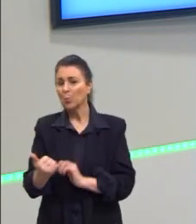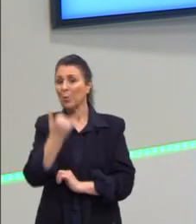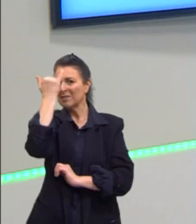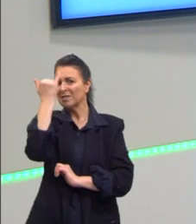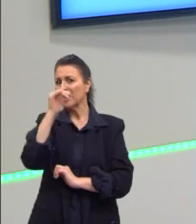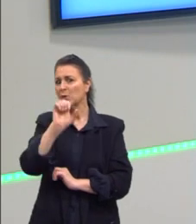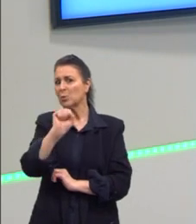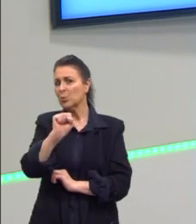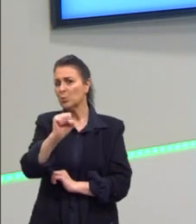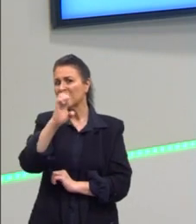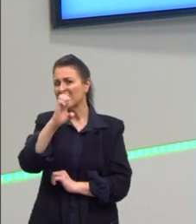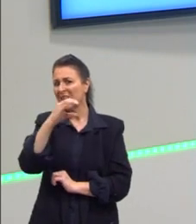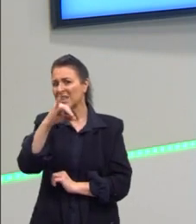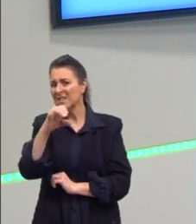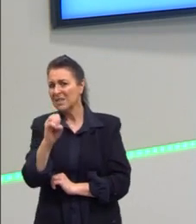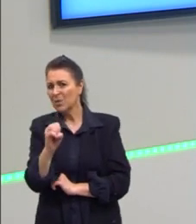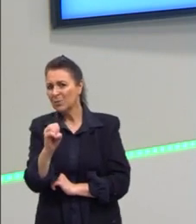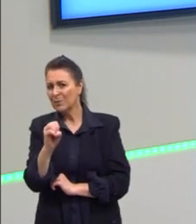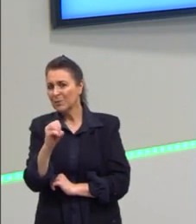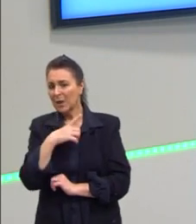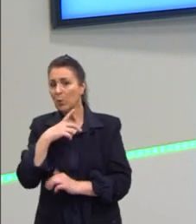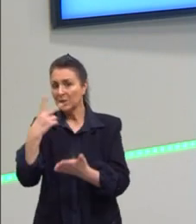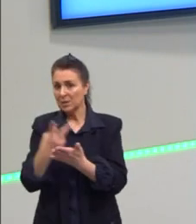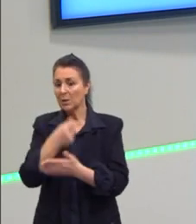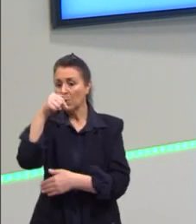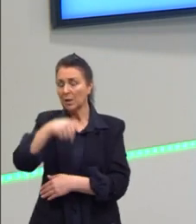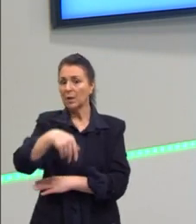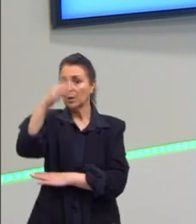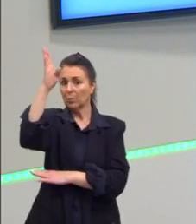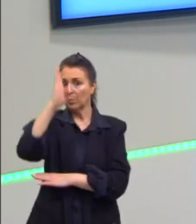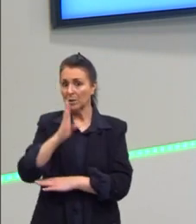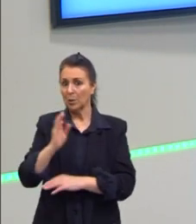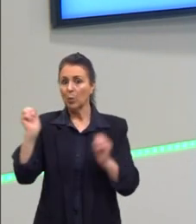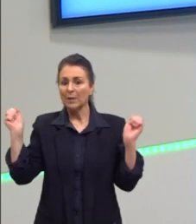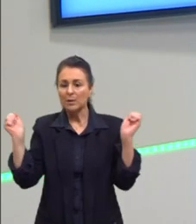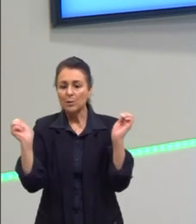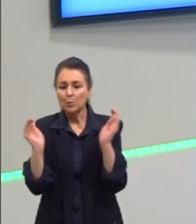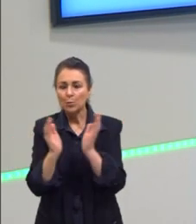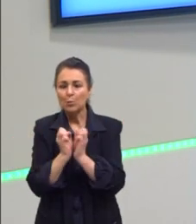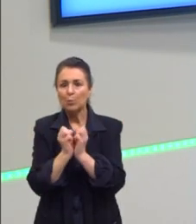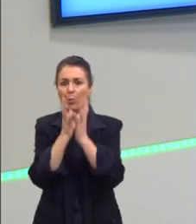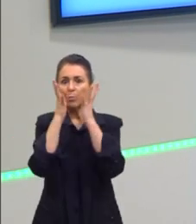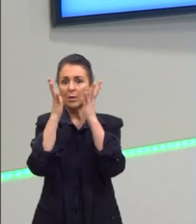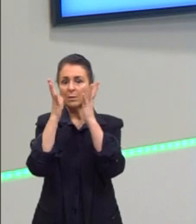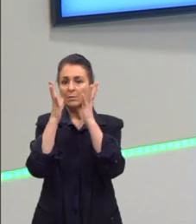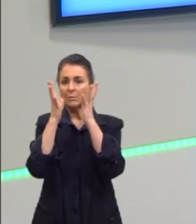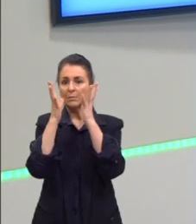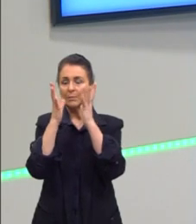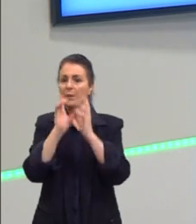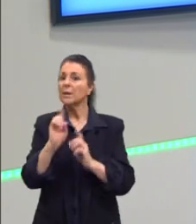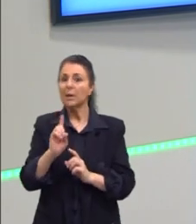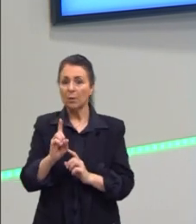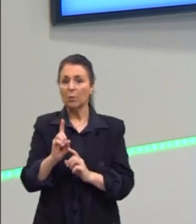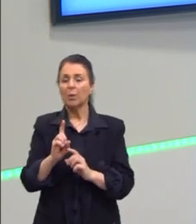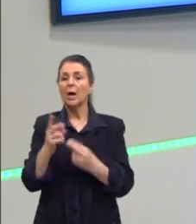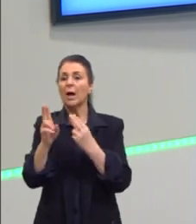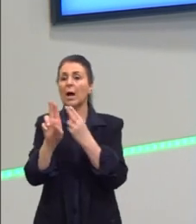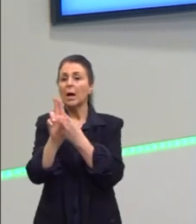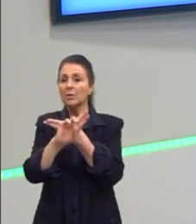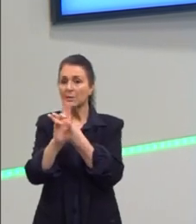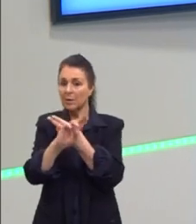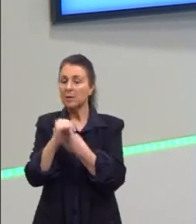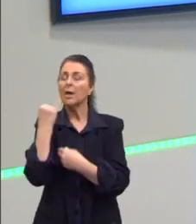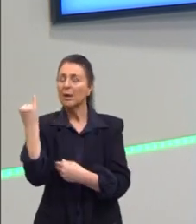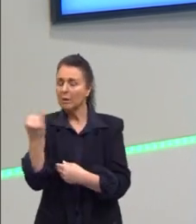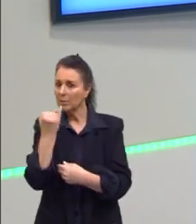no Brasil ou as bombas nucleares não a gente pode lembrar dela Como uma aliada que pode ser utilizada